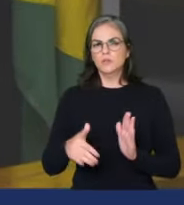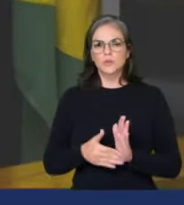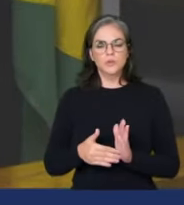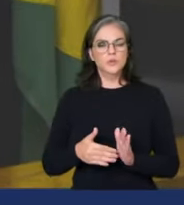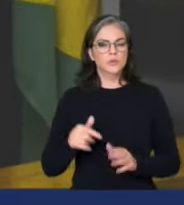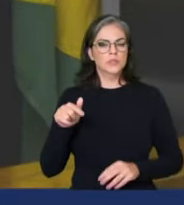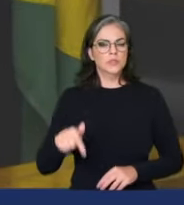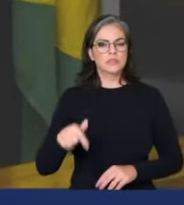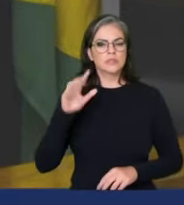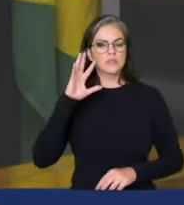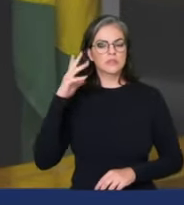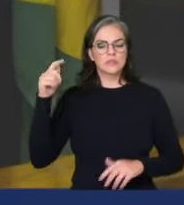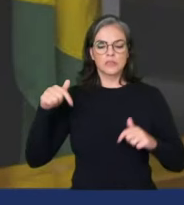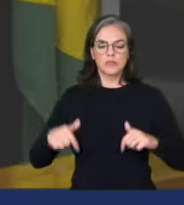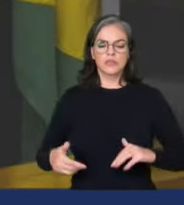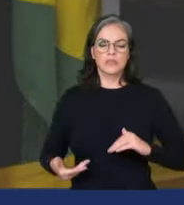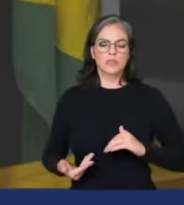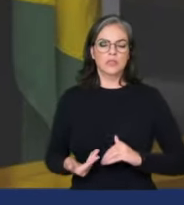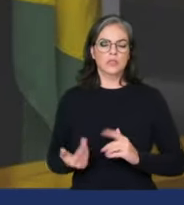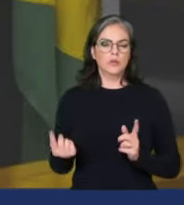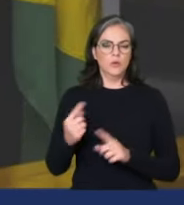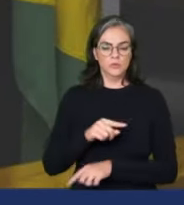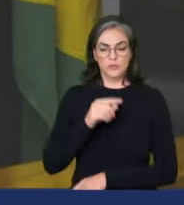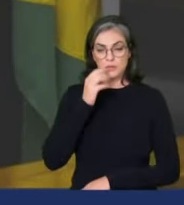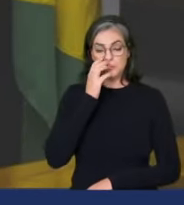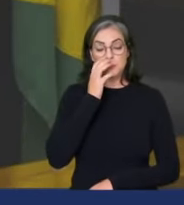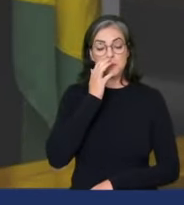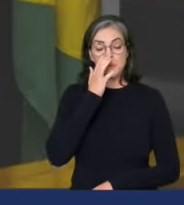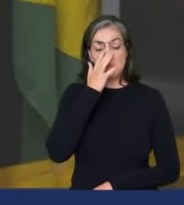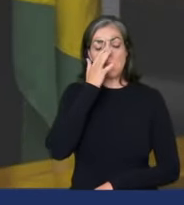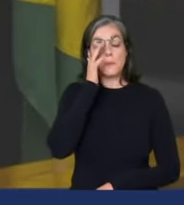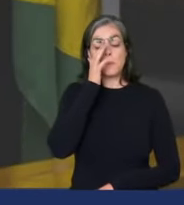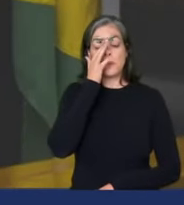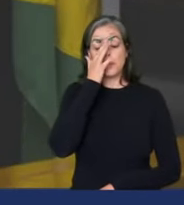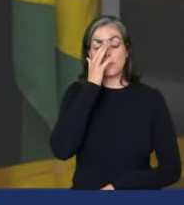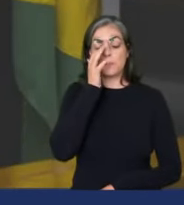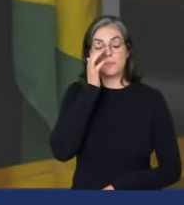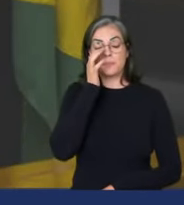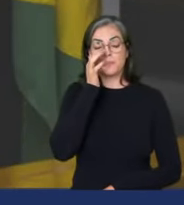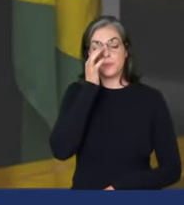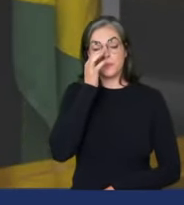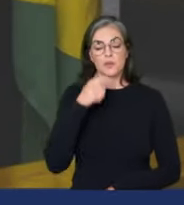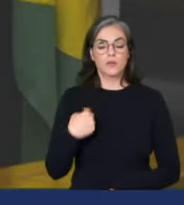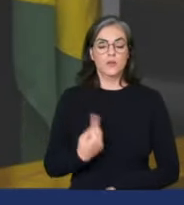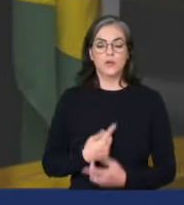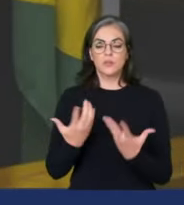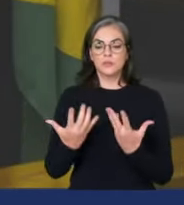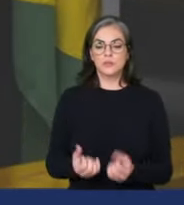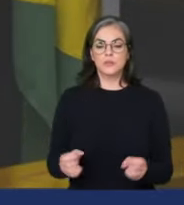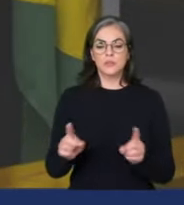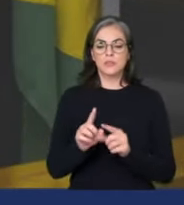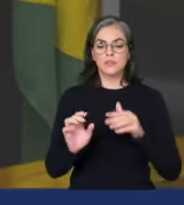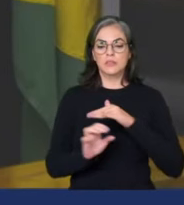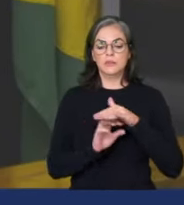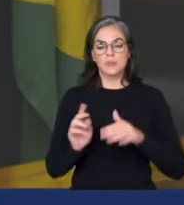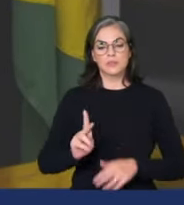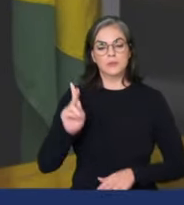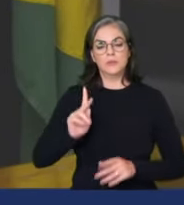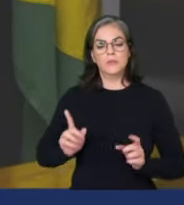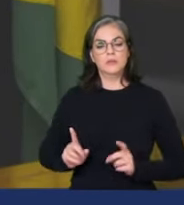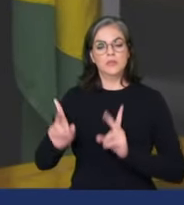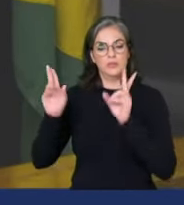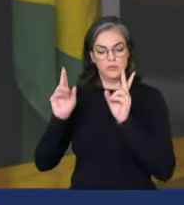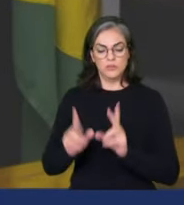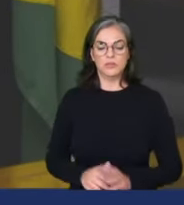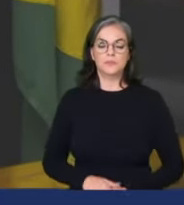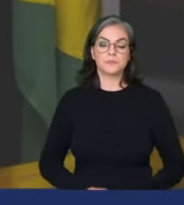o Congresso Nacional Brasileiro, que venha tentar privatizar a Petrobras. E aqui dizemos, deputado Zé Neto, que no final do ano passado